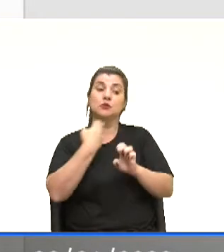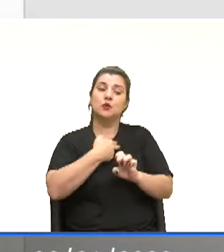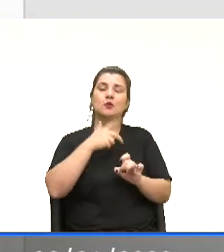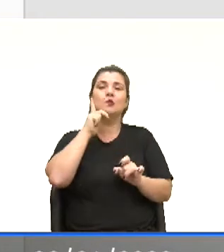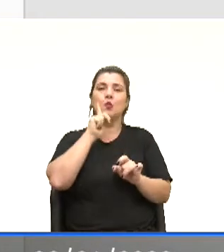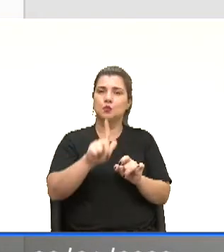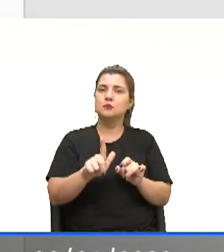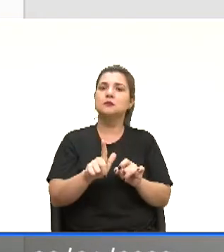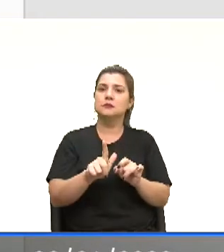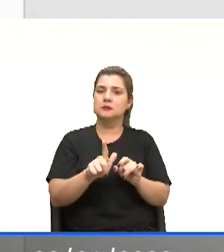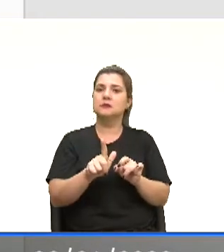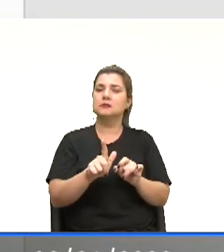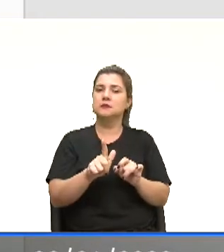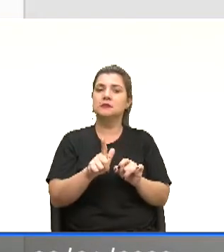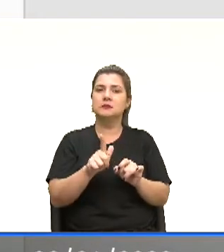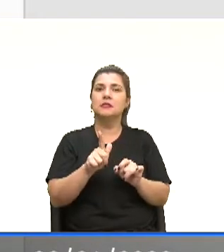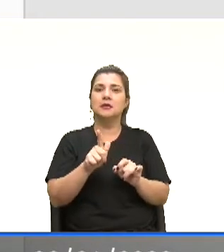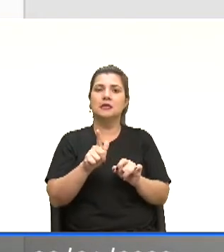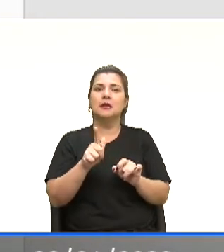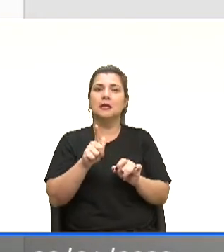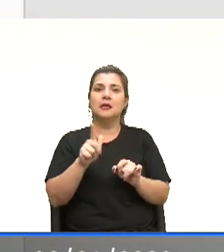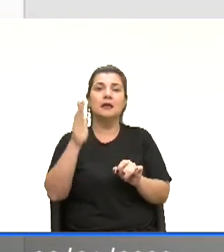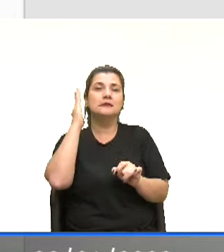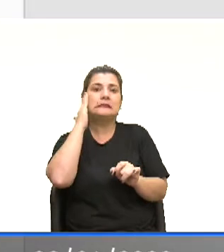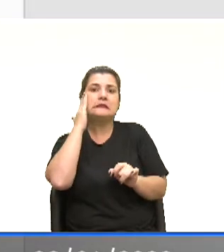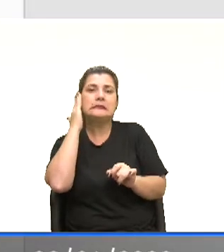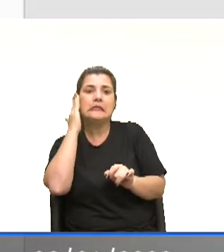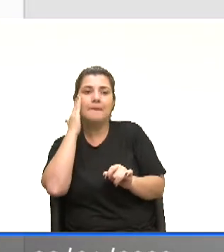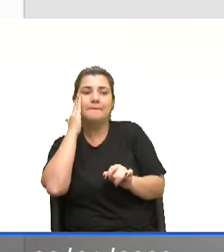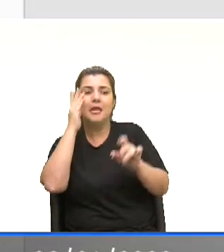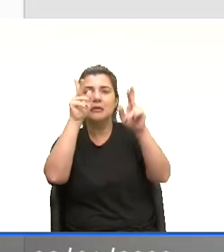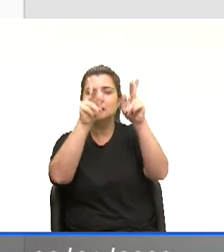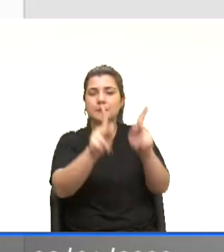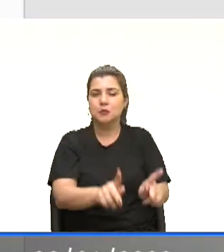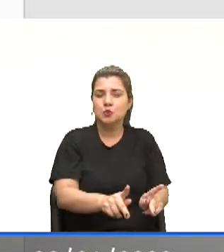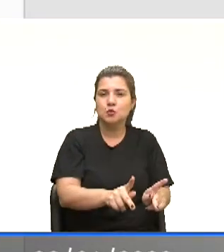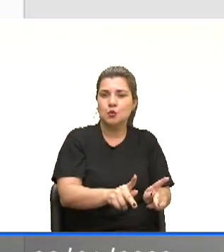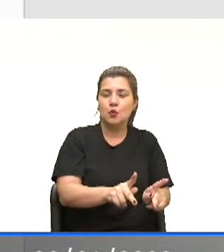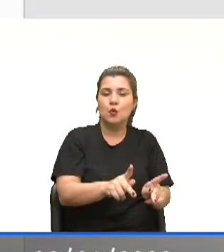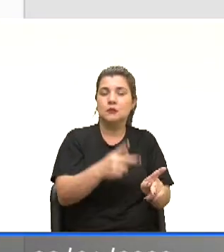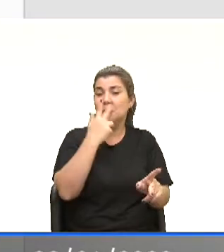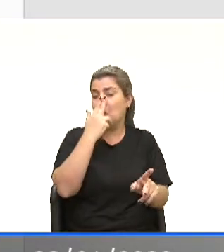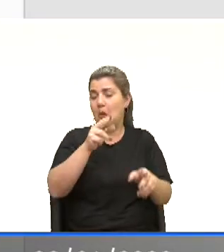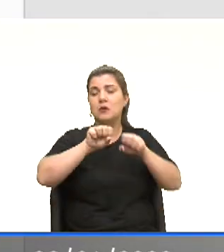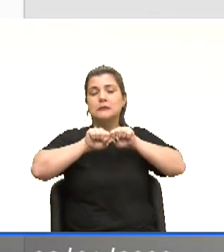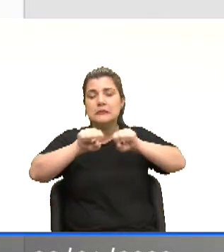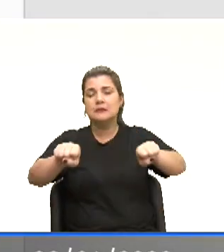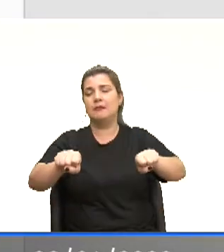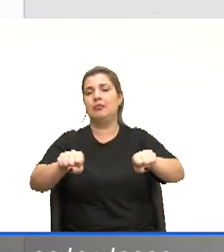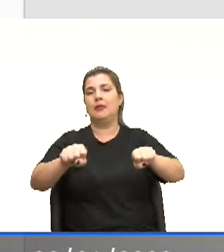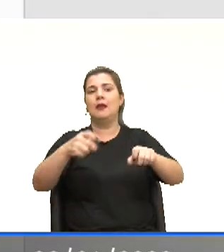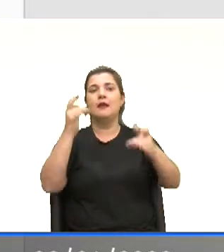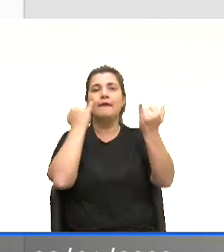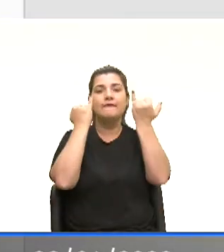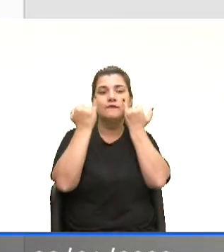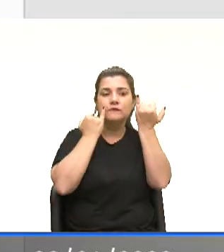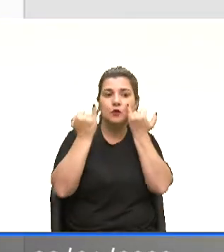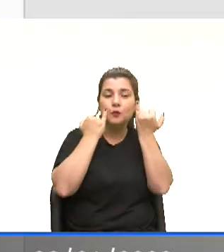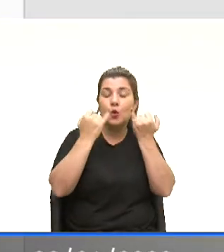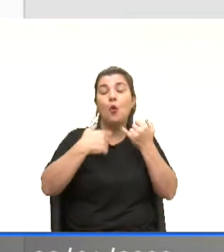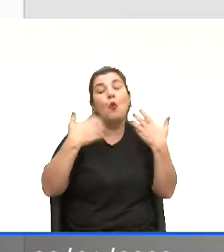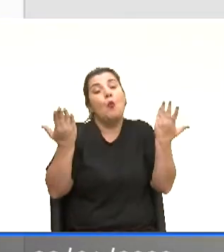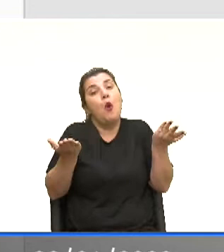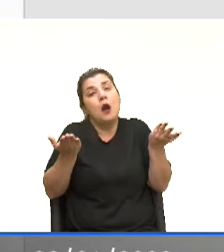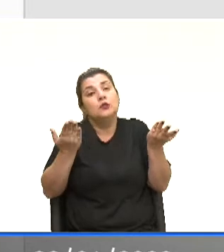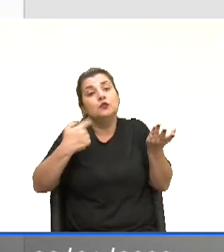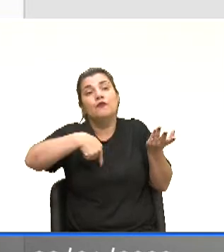ter a rastreabilidade, o rastreamento dessas pessoas, como a secretária bem disse, quando elas vão para a casa delas, os